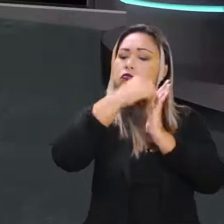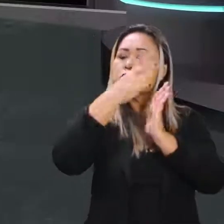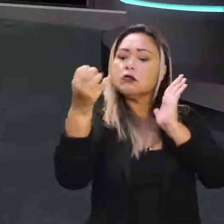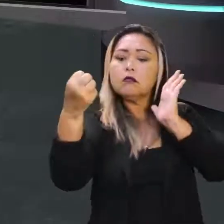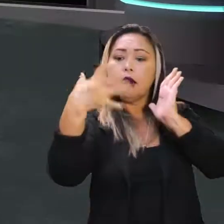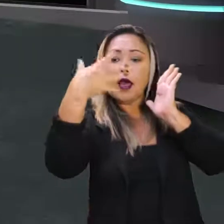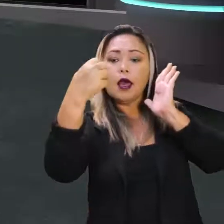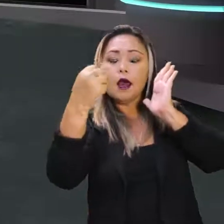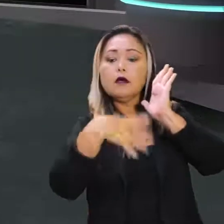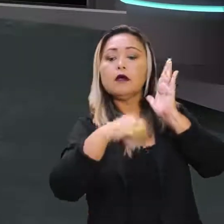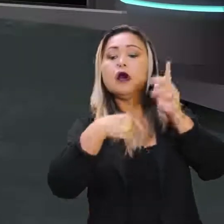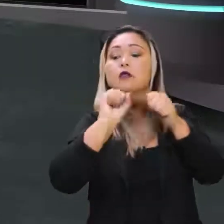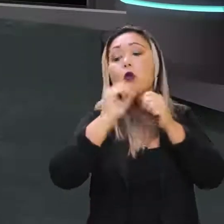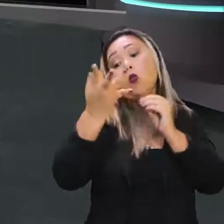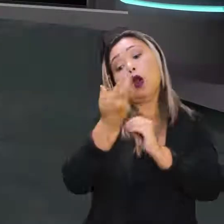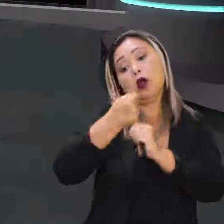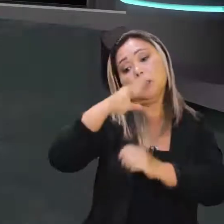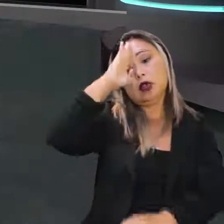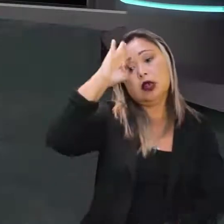A arte acadêmica